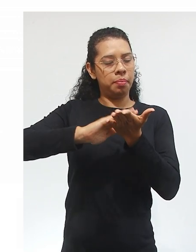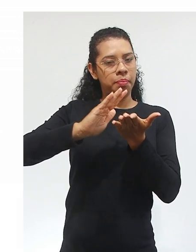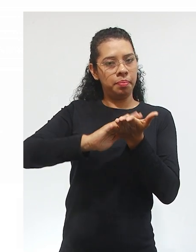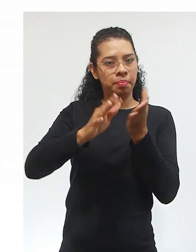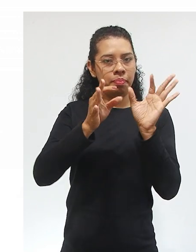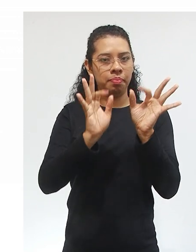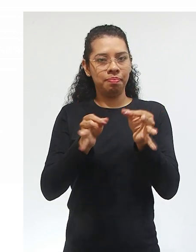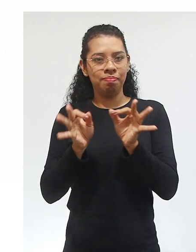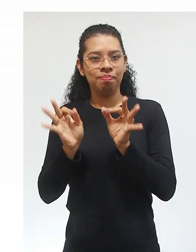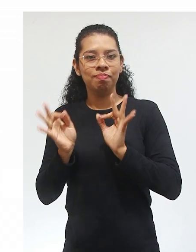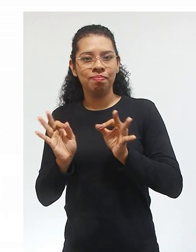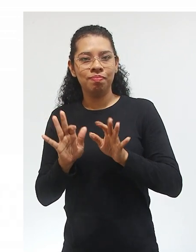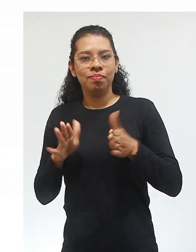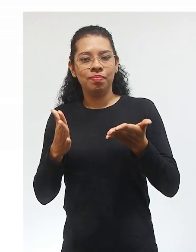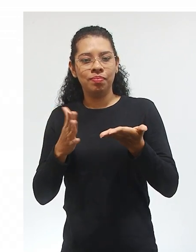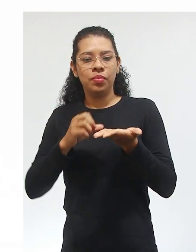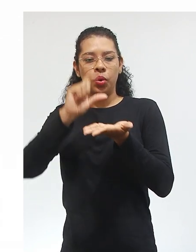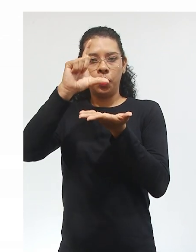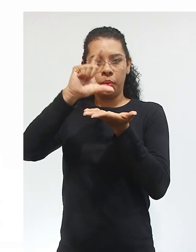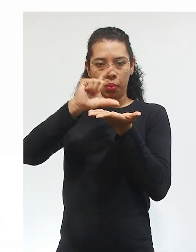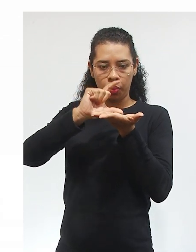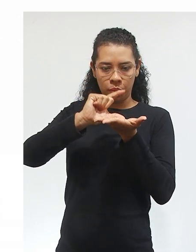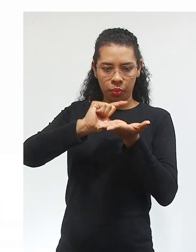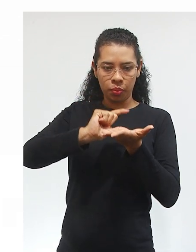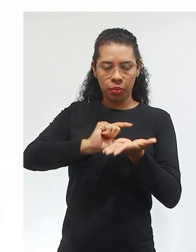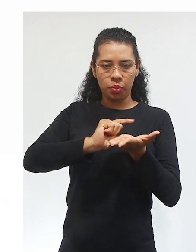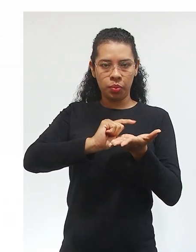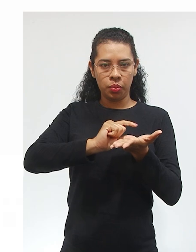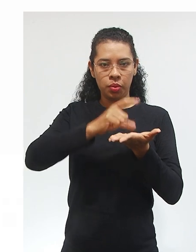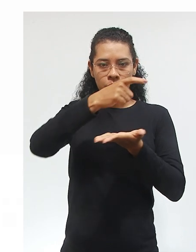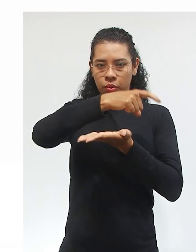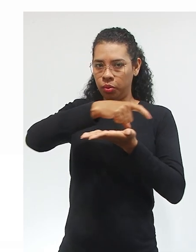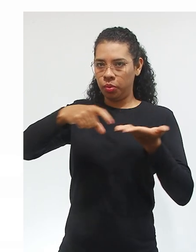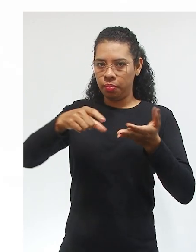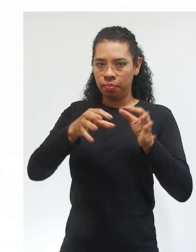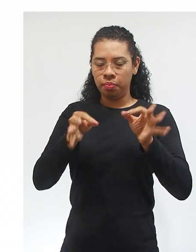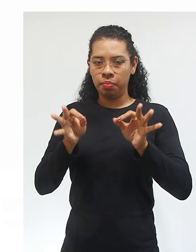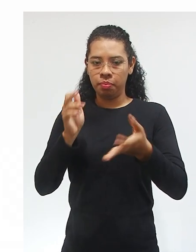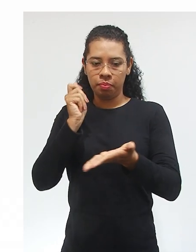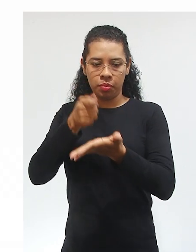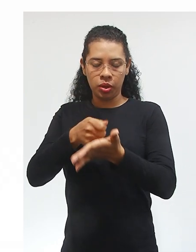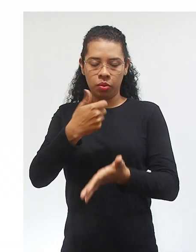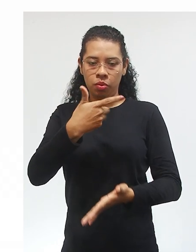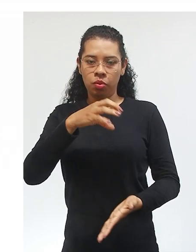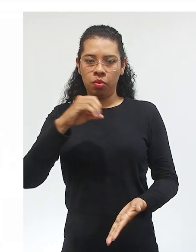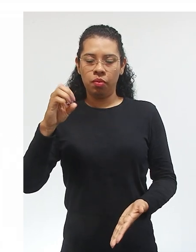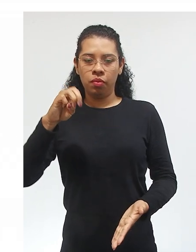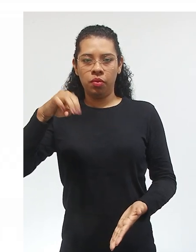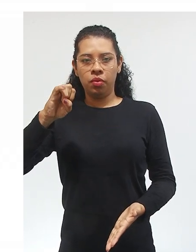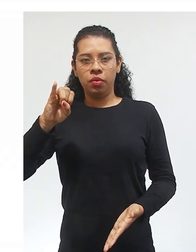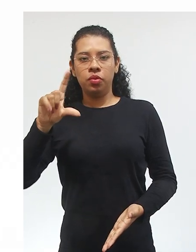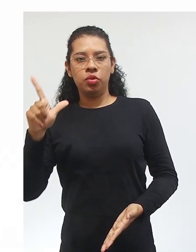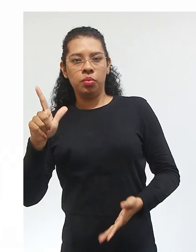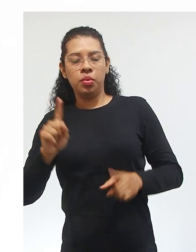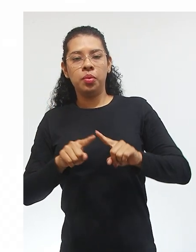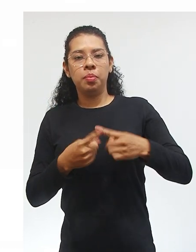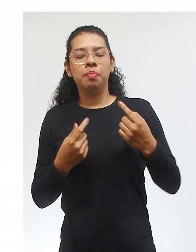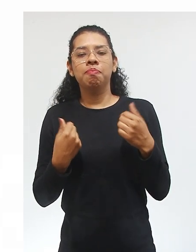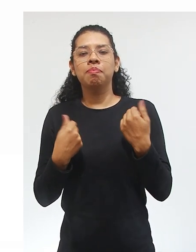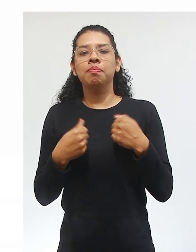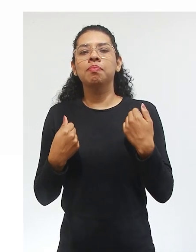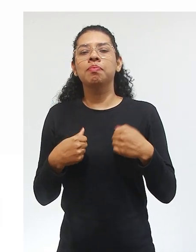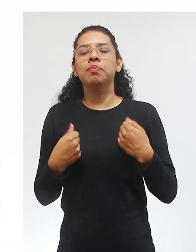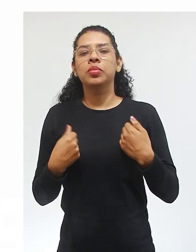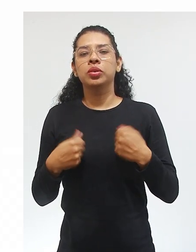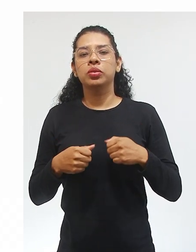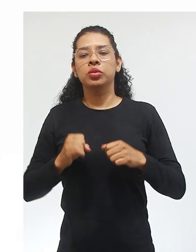débito. Então, ela deu baixa aqui, ó, na minha duplicata a pagar, que ela pagou os 20 mil, só que ela teve que lançar também uma